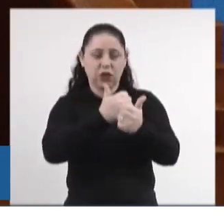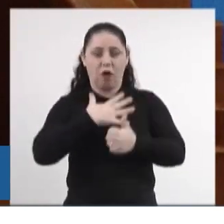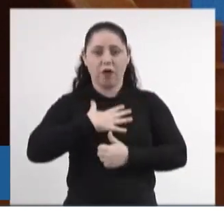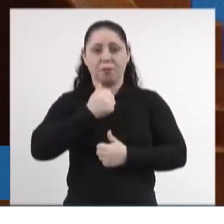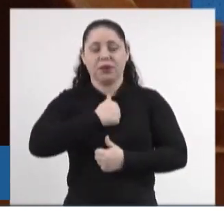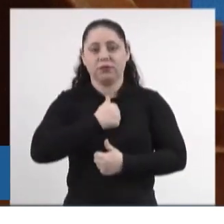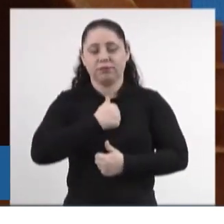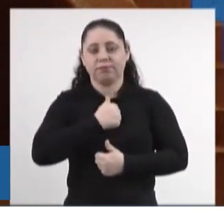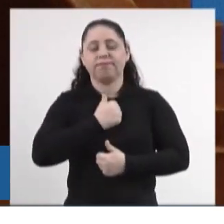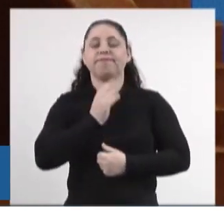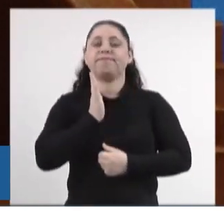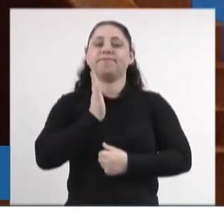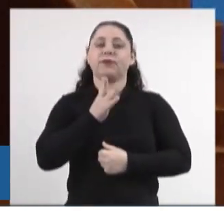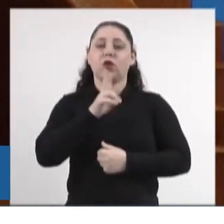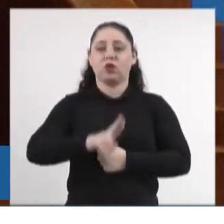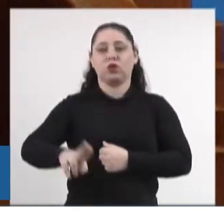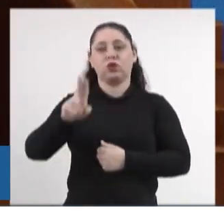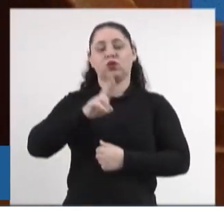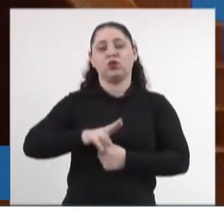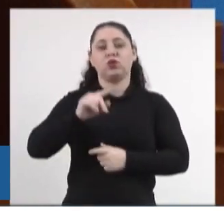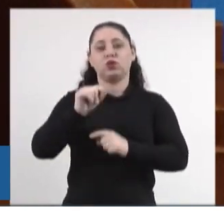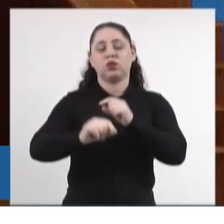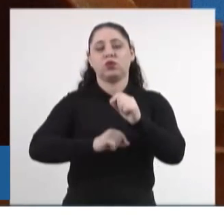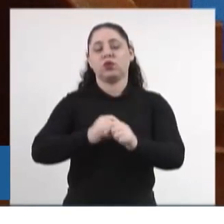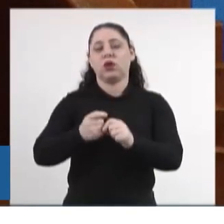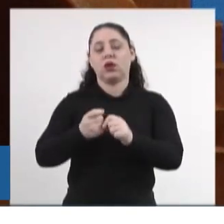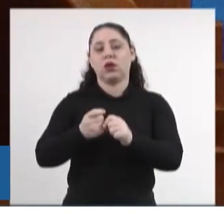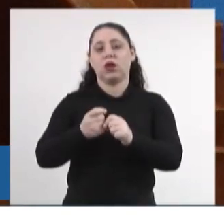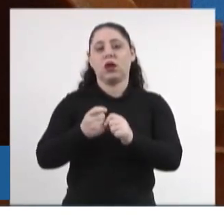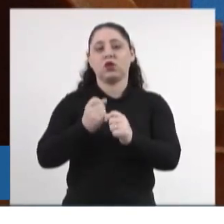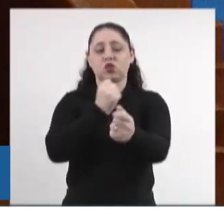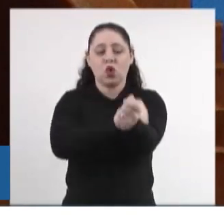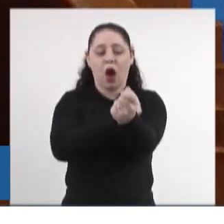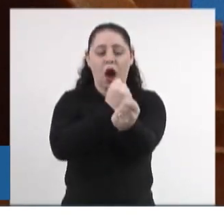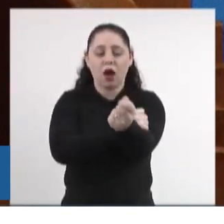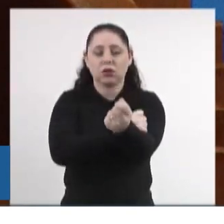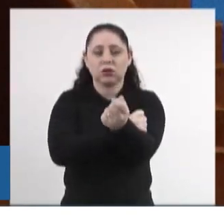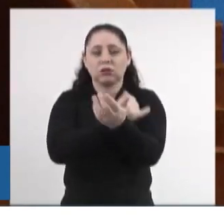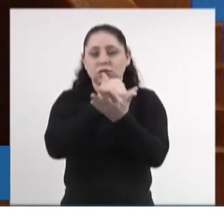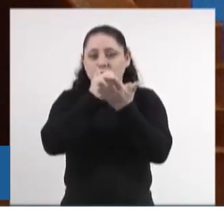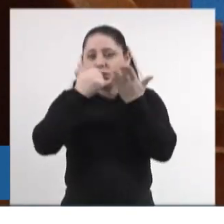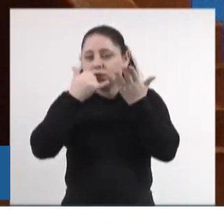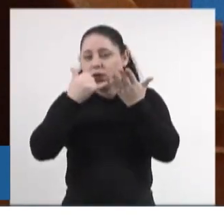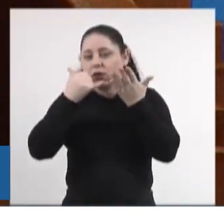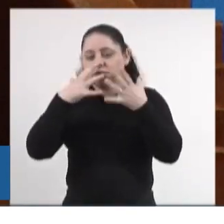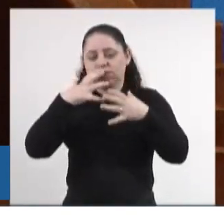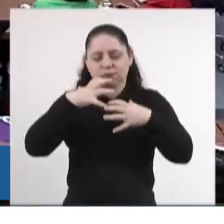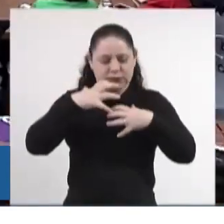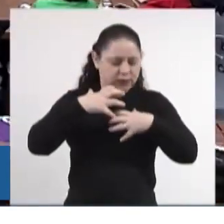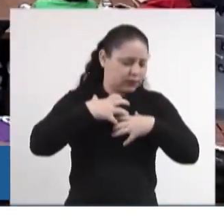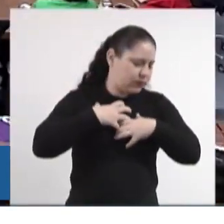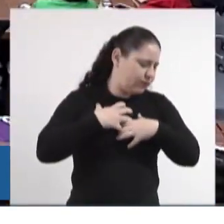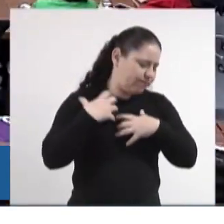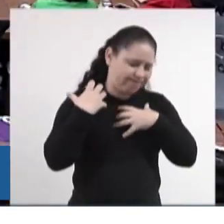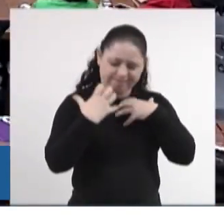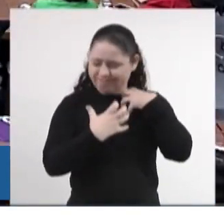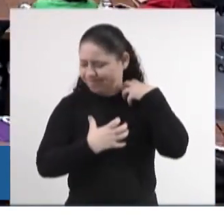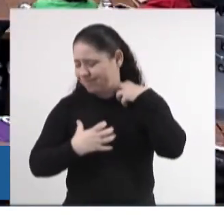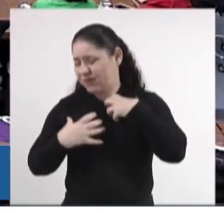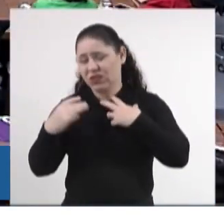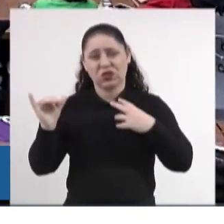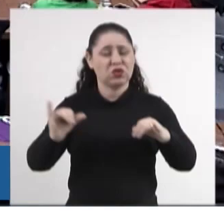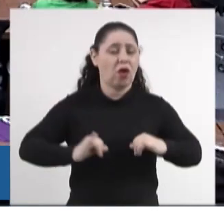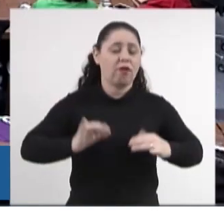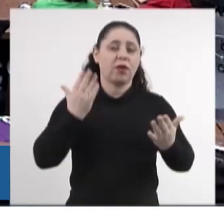suicídio, né? Já fazem uso de substâncias psicoativas, porque se sentem com depressão, sentem muito